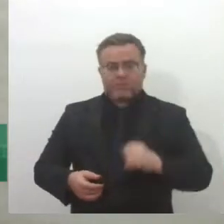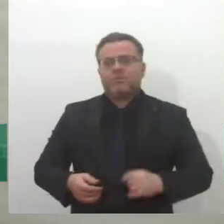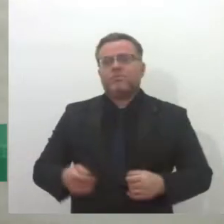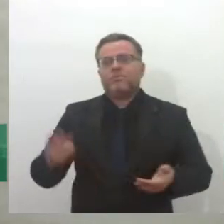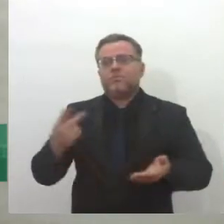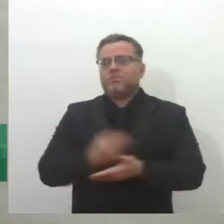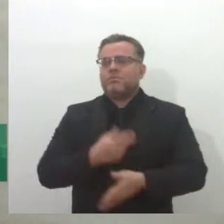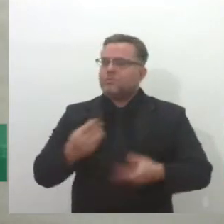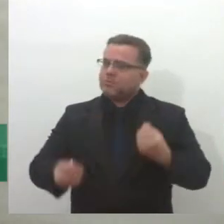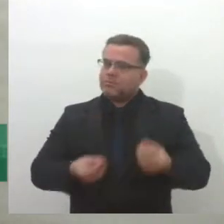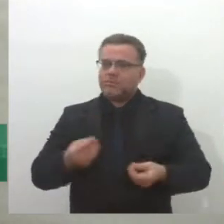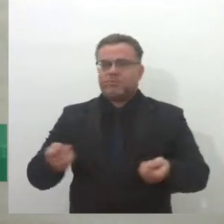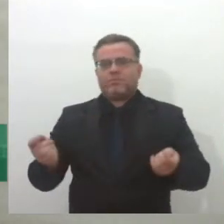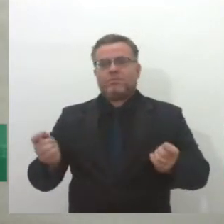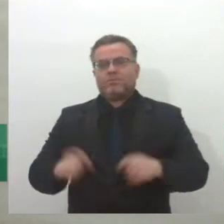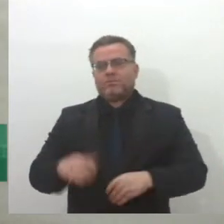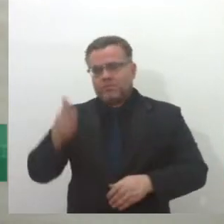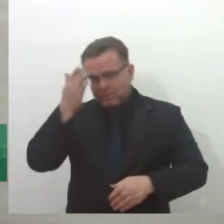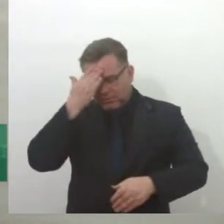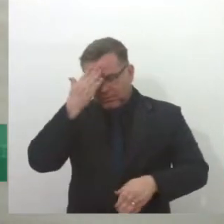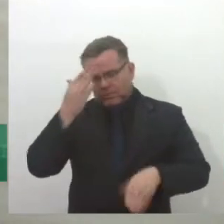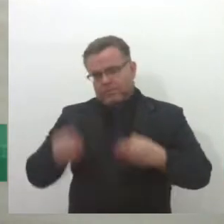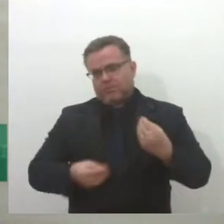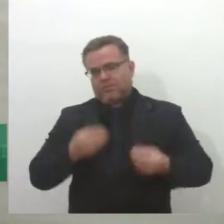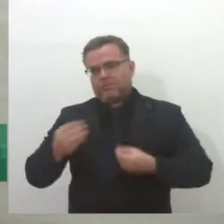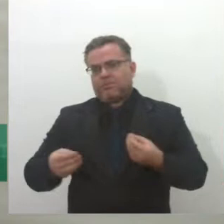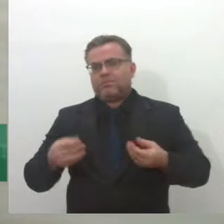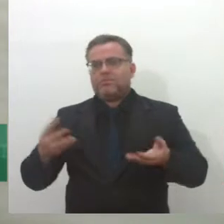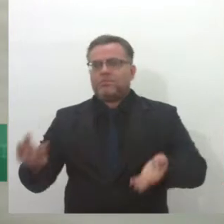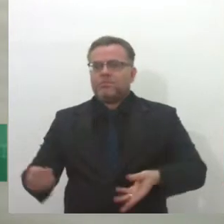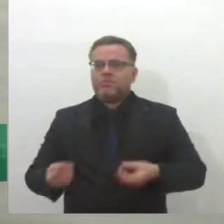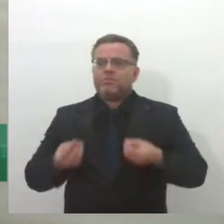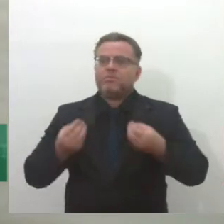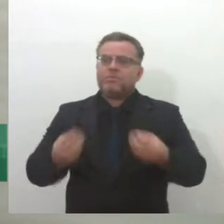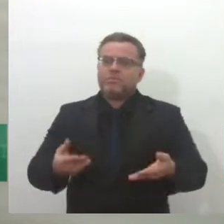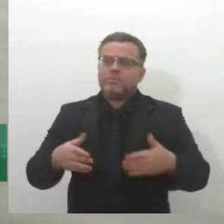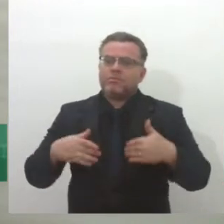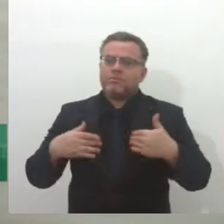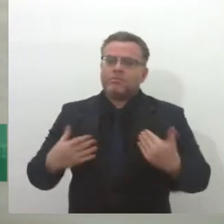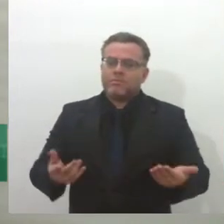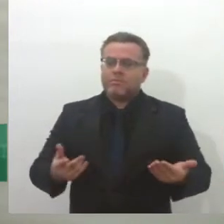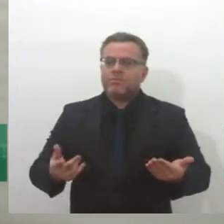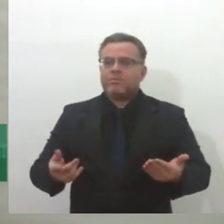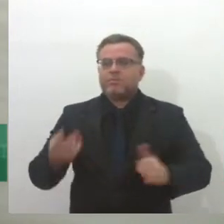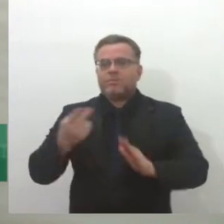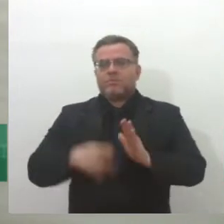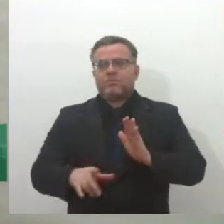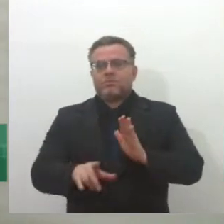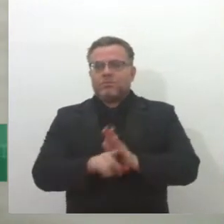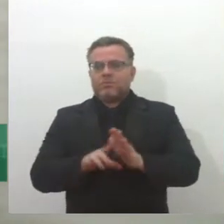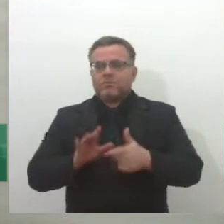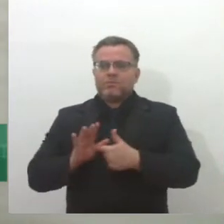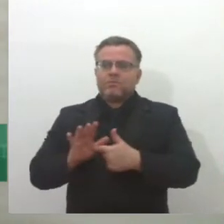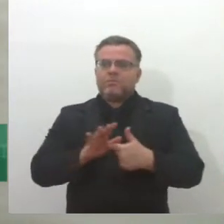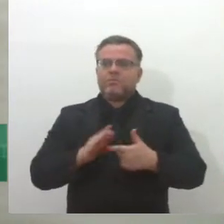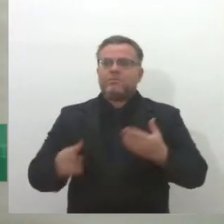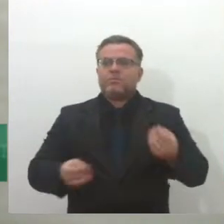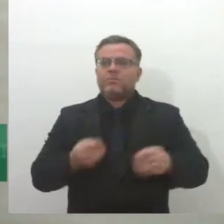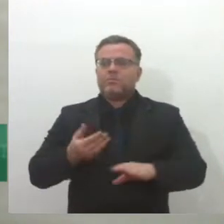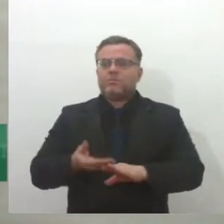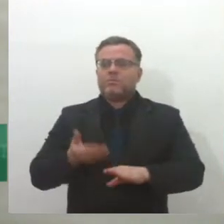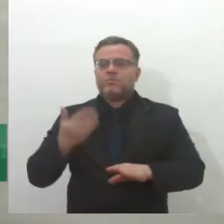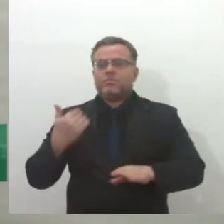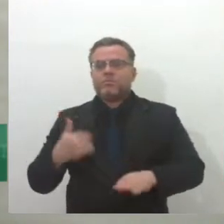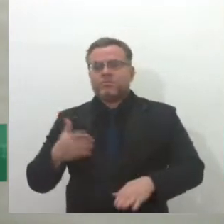Para entender a cobrança e a devolução de créditos, alvo do PL que trataremos hoje, antes vamos saber o que